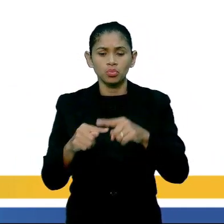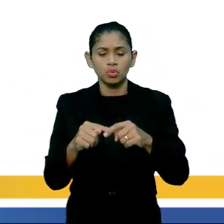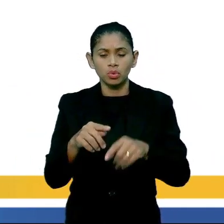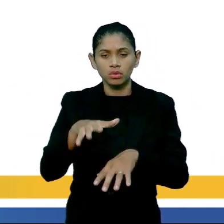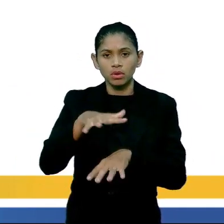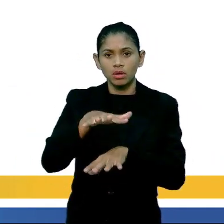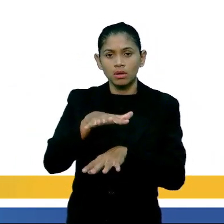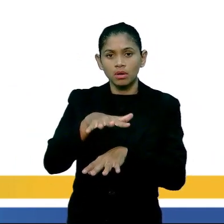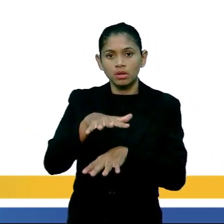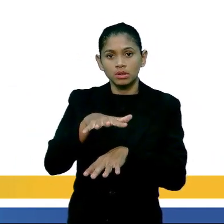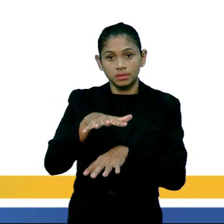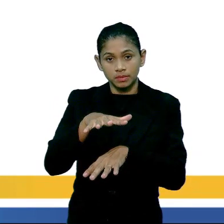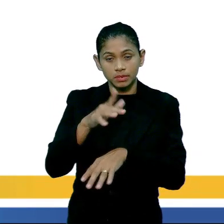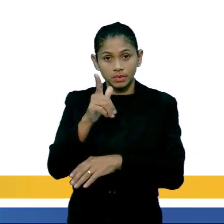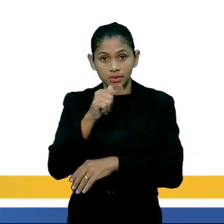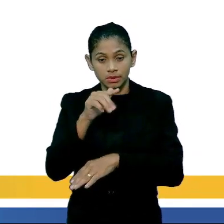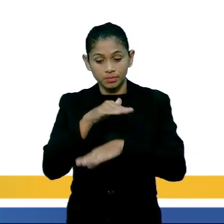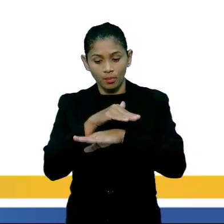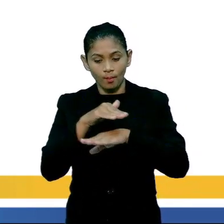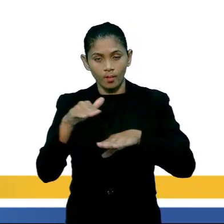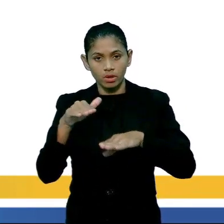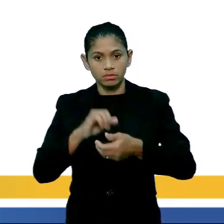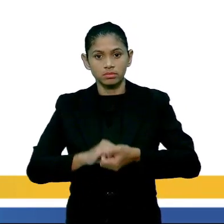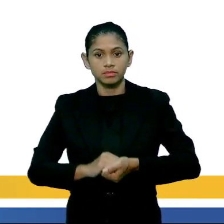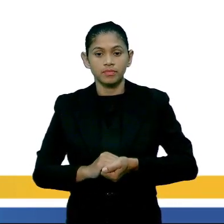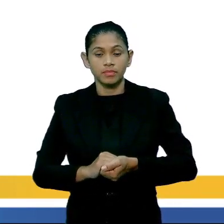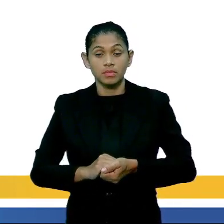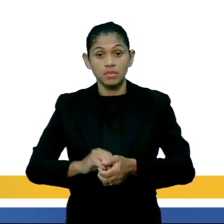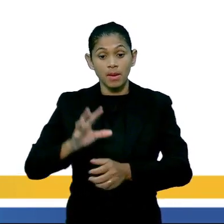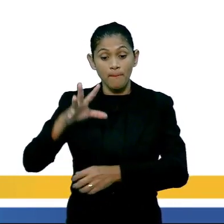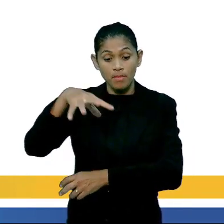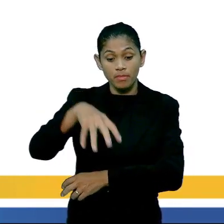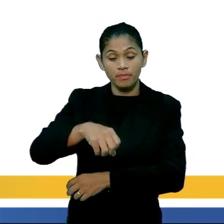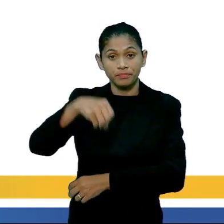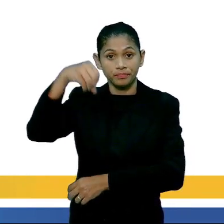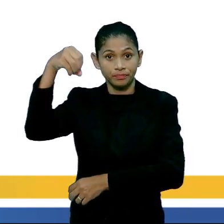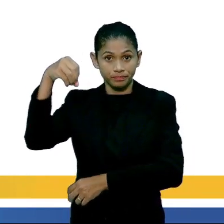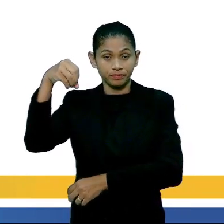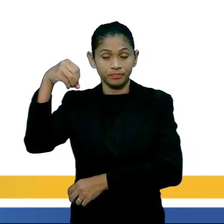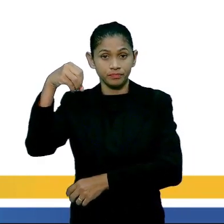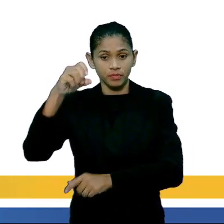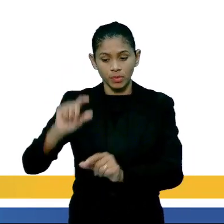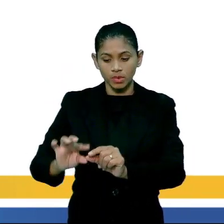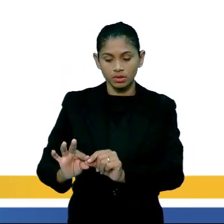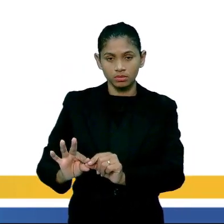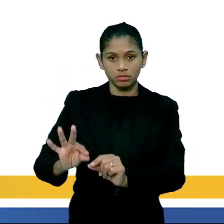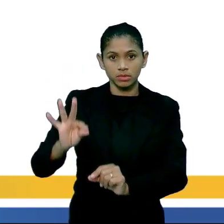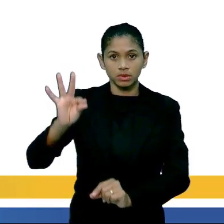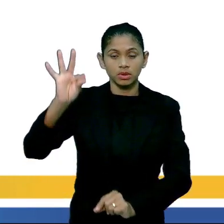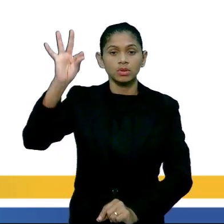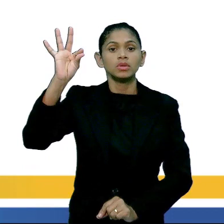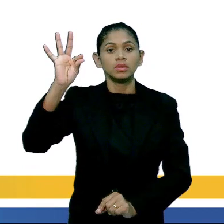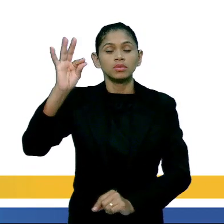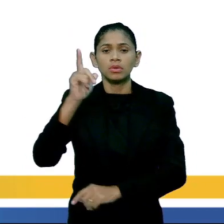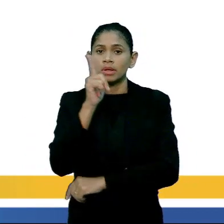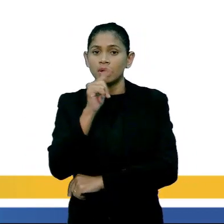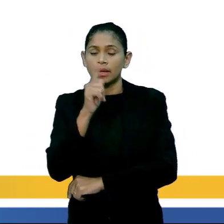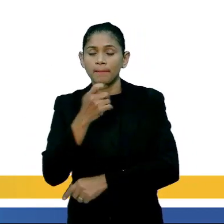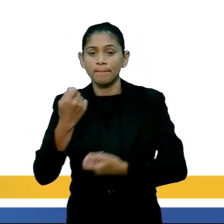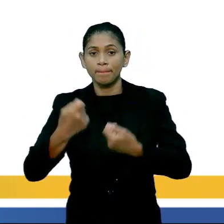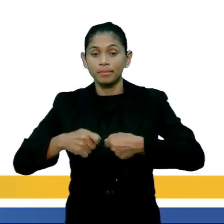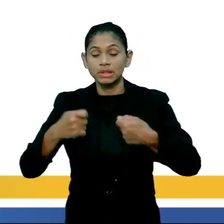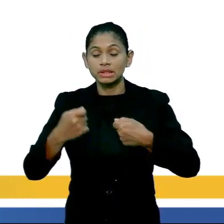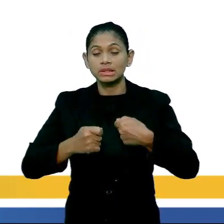da água. Para retirar o objeto de dentro do recipiente, a altura da coluna de água deve ser de pelo